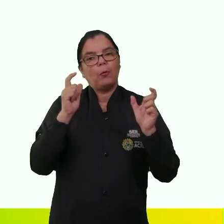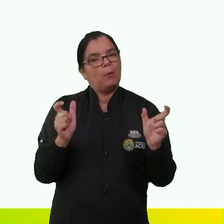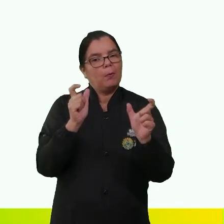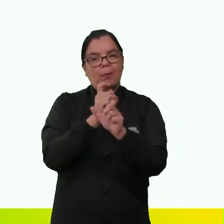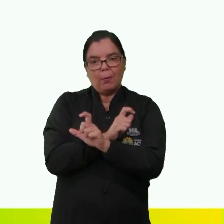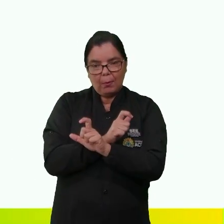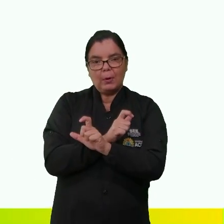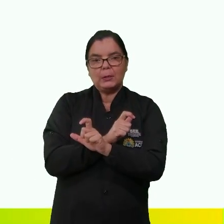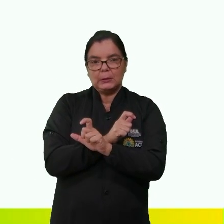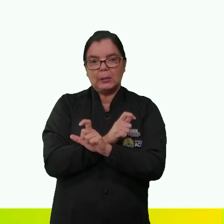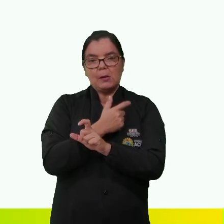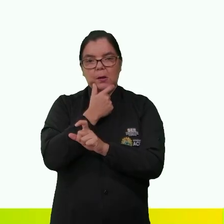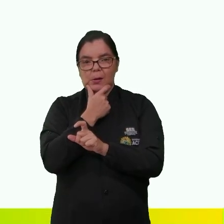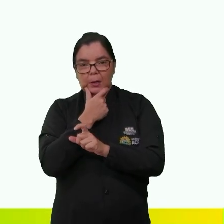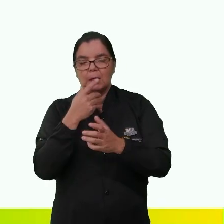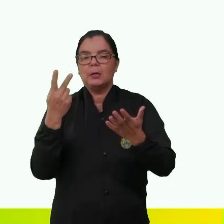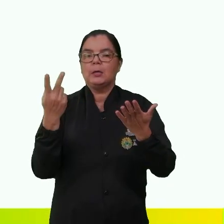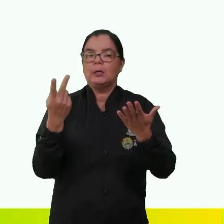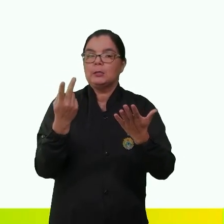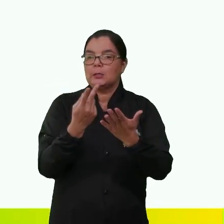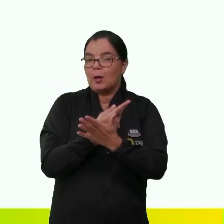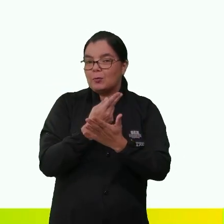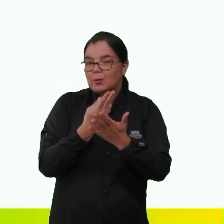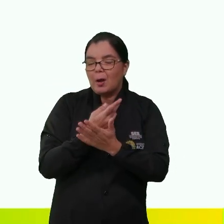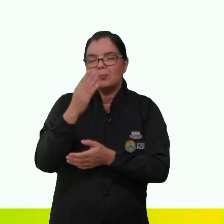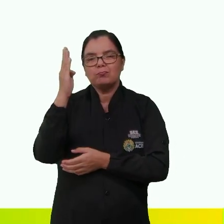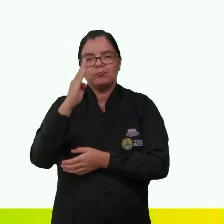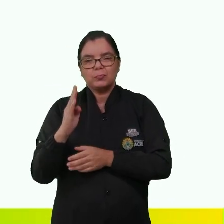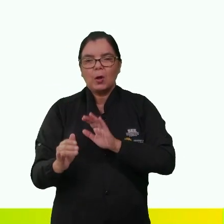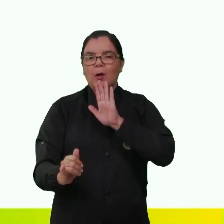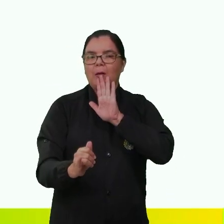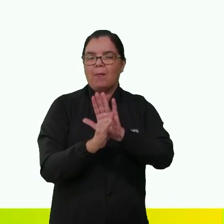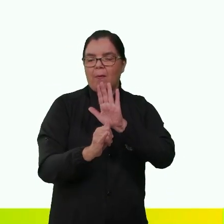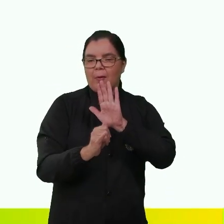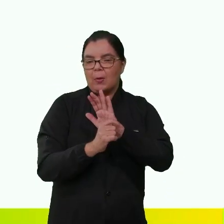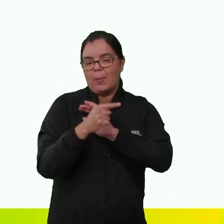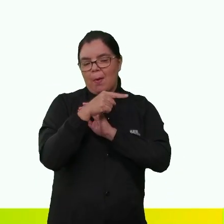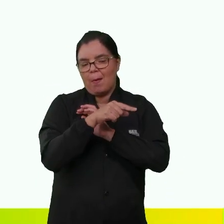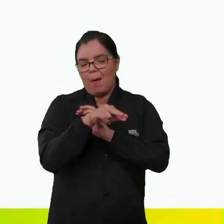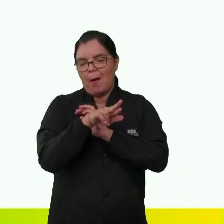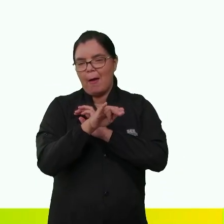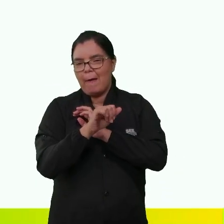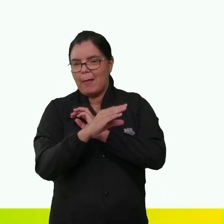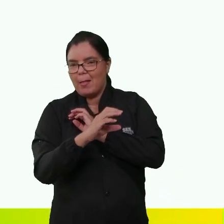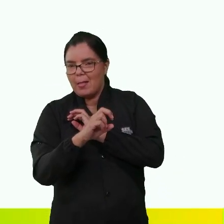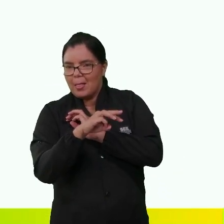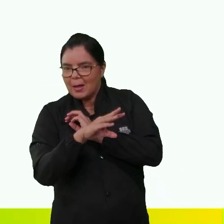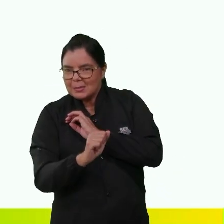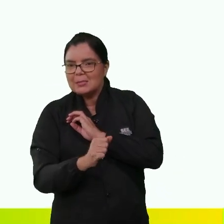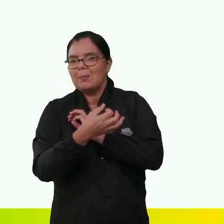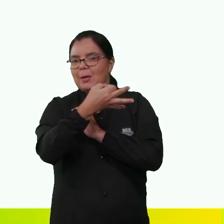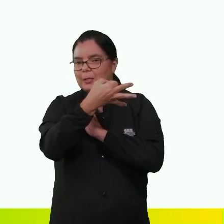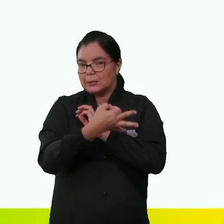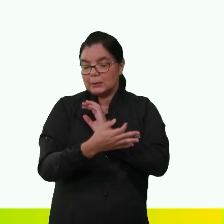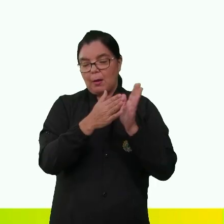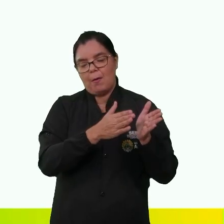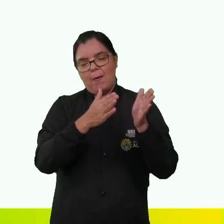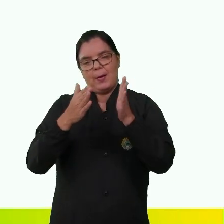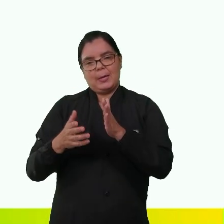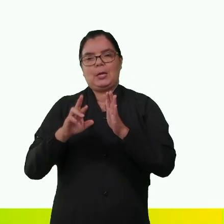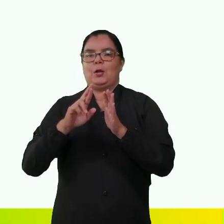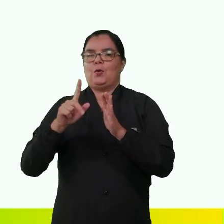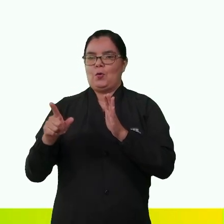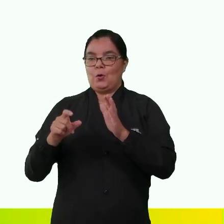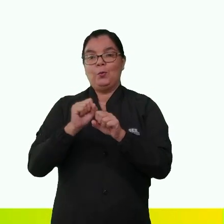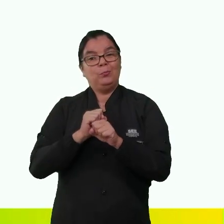imperfeição da sociedade brasileira. Então, se lá em Iracema eu tenho a virgem dos lábios de mel, aqui eu tenho